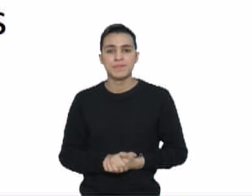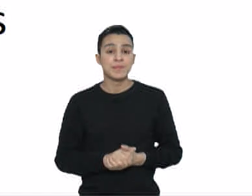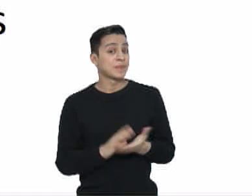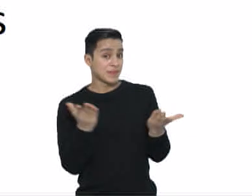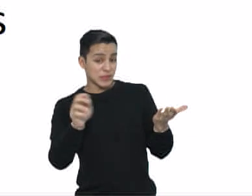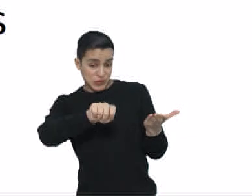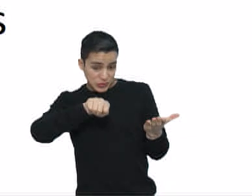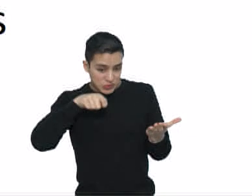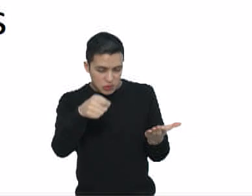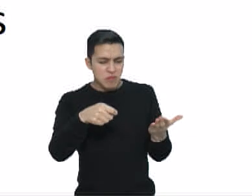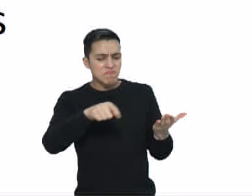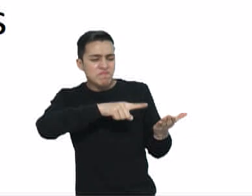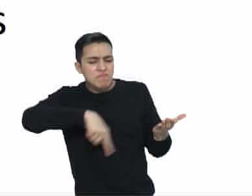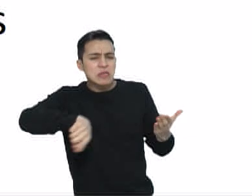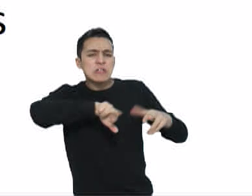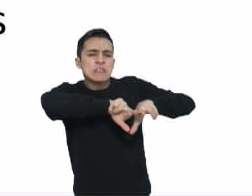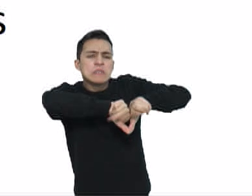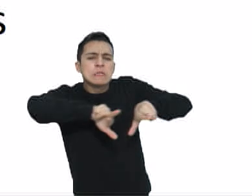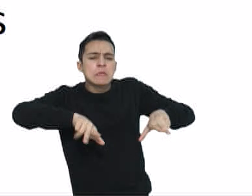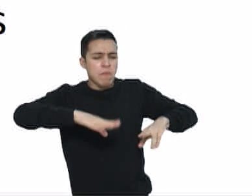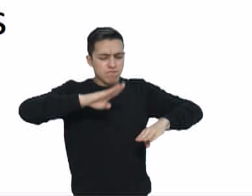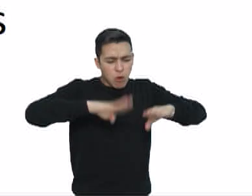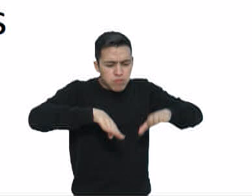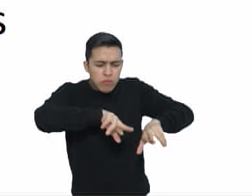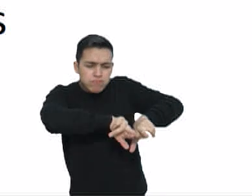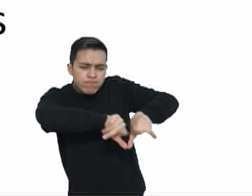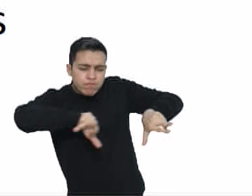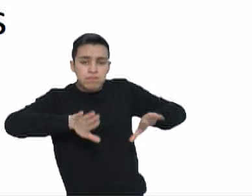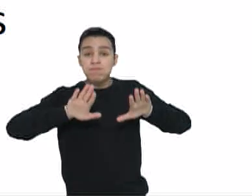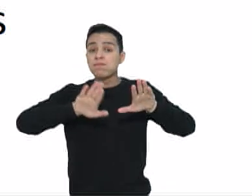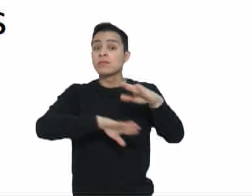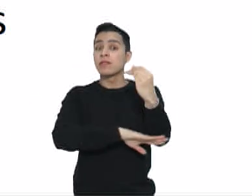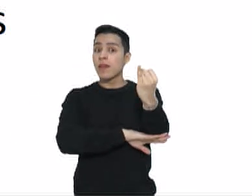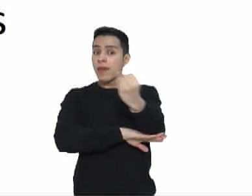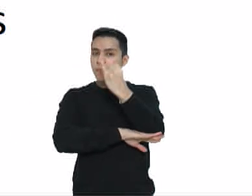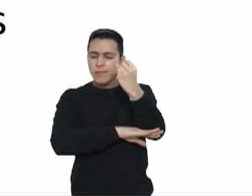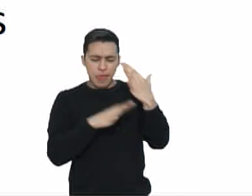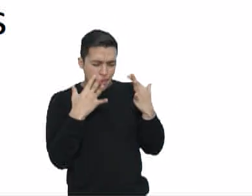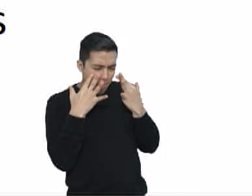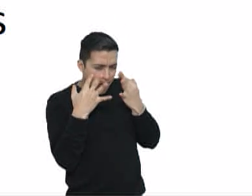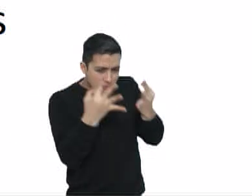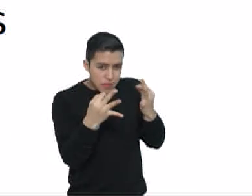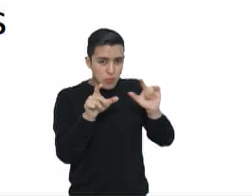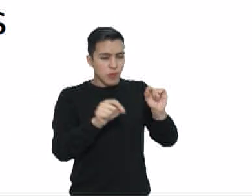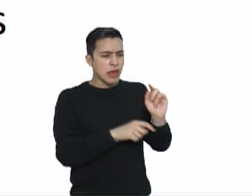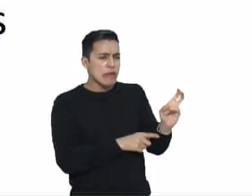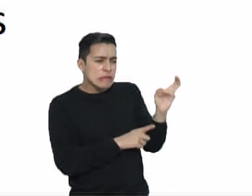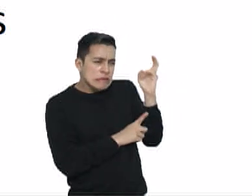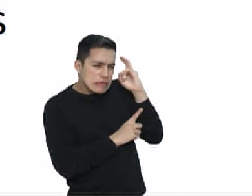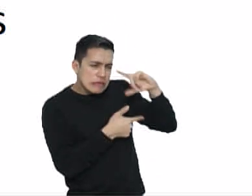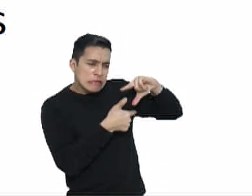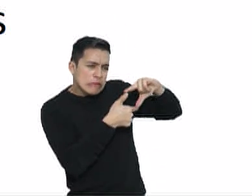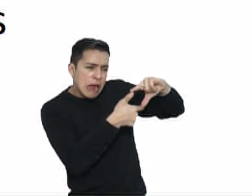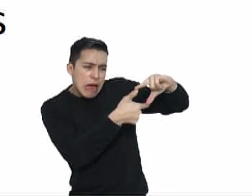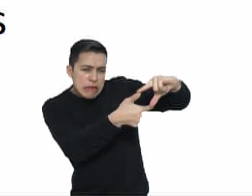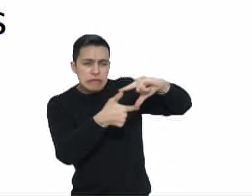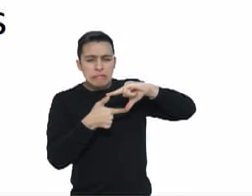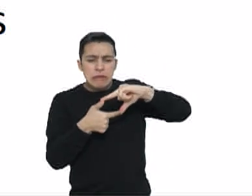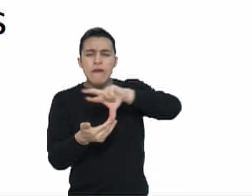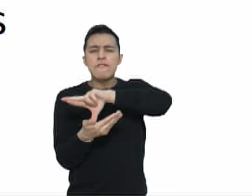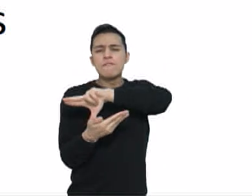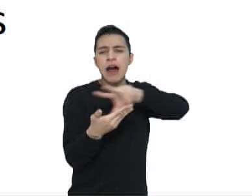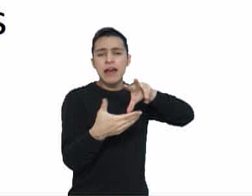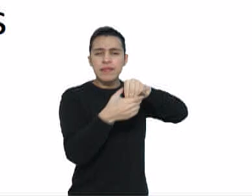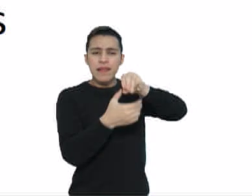Sobre os instrumentos de percussão ainda, é importante ressaltar que nas diferentes tradições musicais africanas,